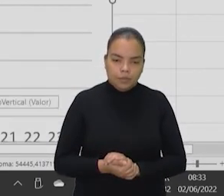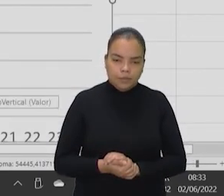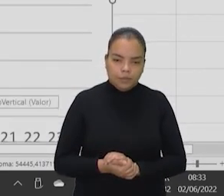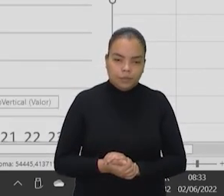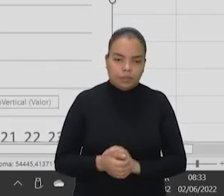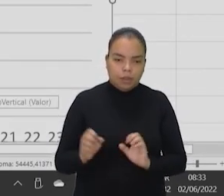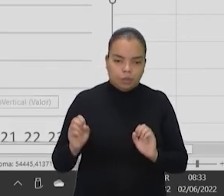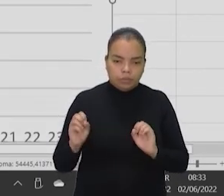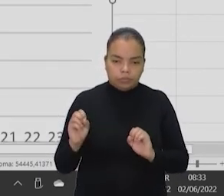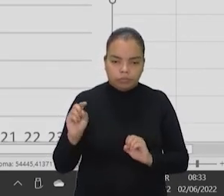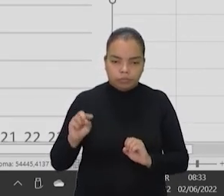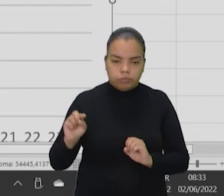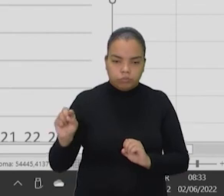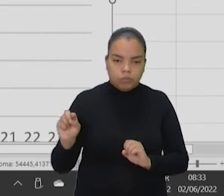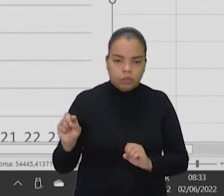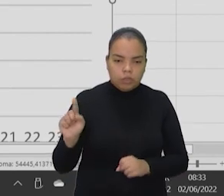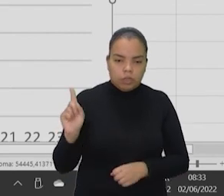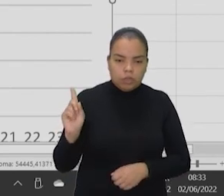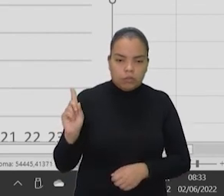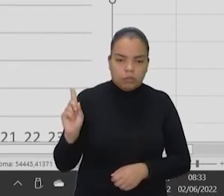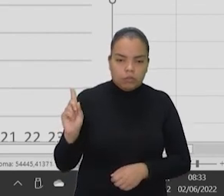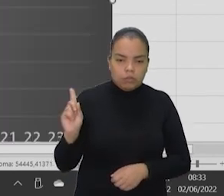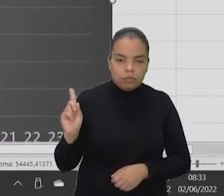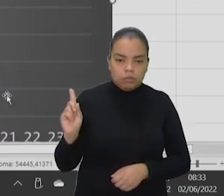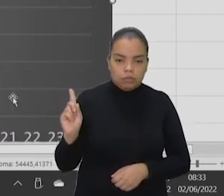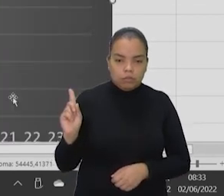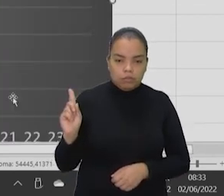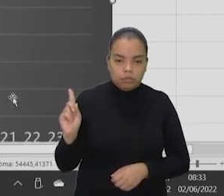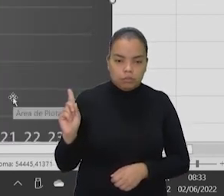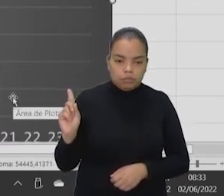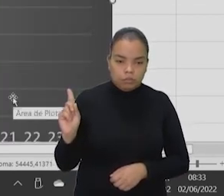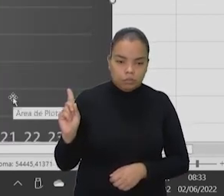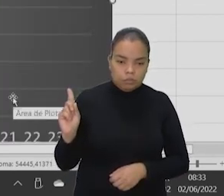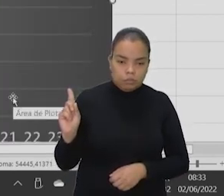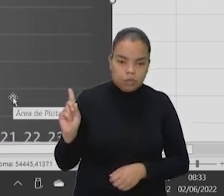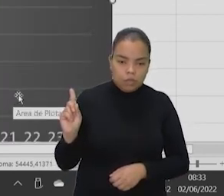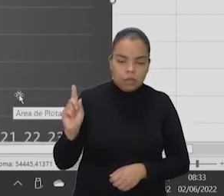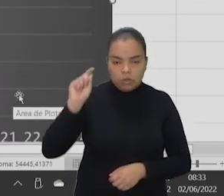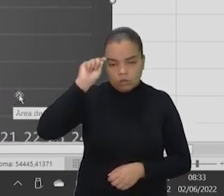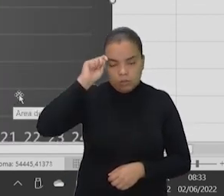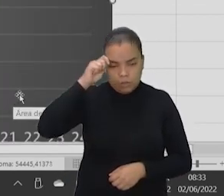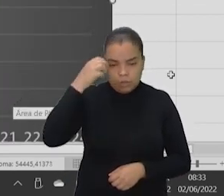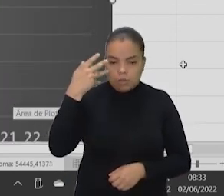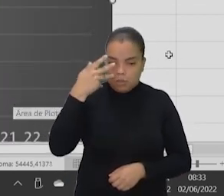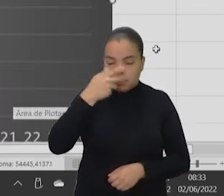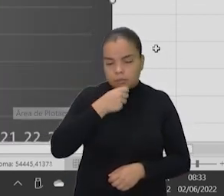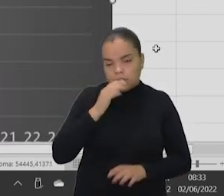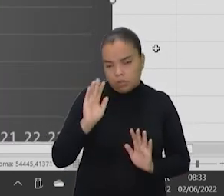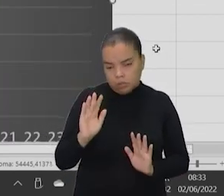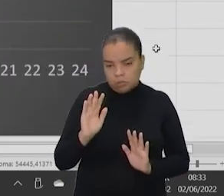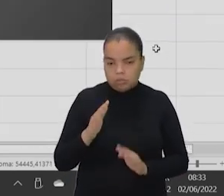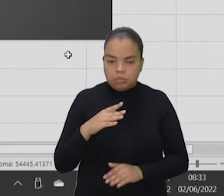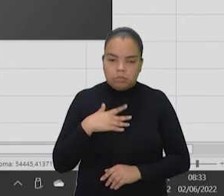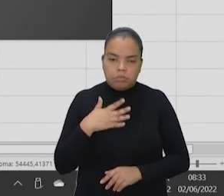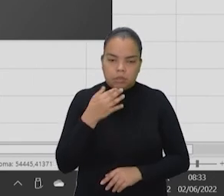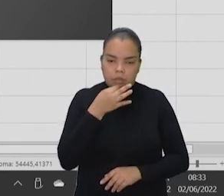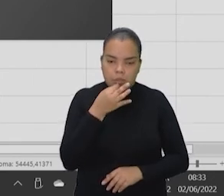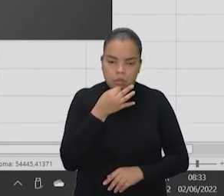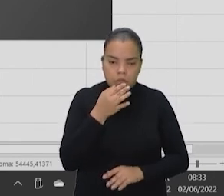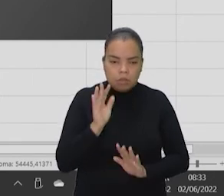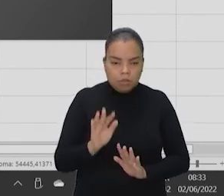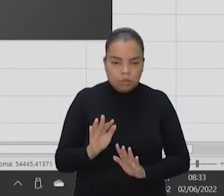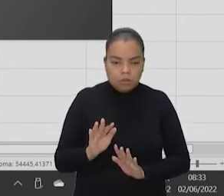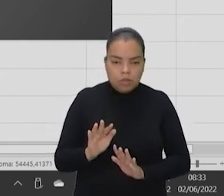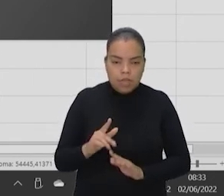OK. E aí eu gosto de colocar esse preto aqui que é mais bonito, né? Para mim eu acho bonito. E aí, ó, lá embaixo tem